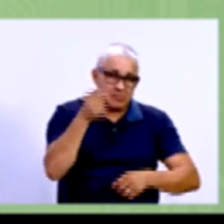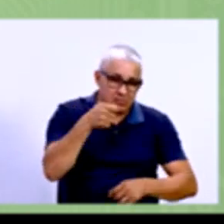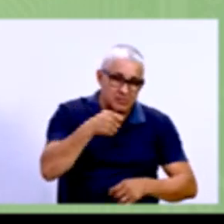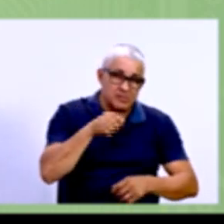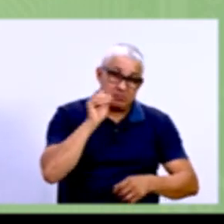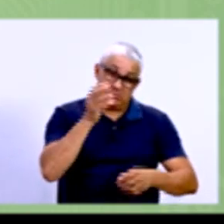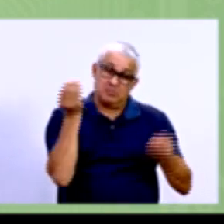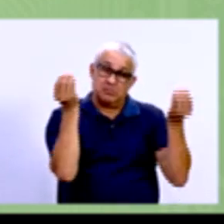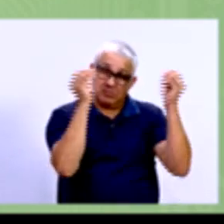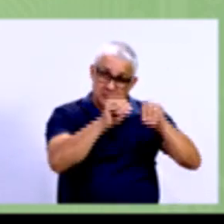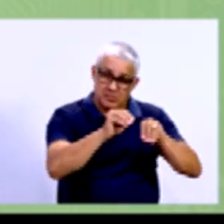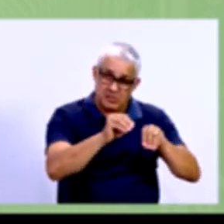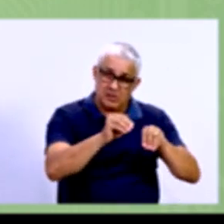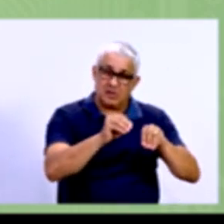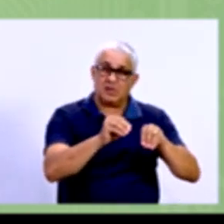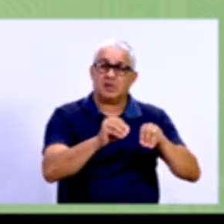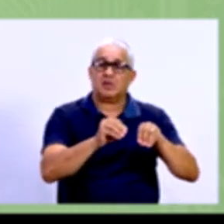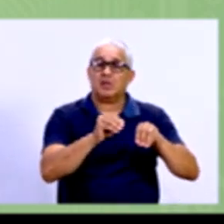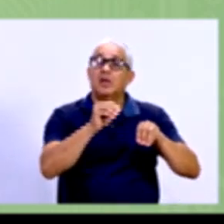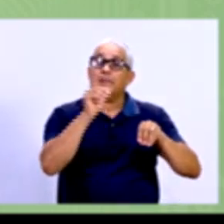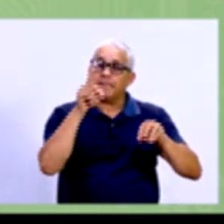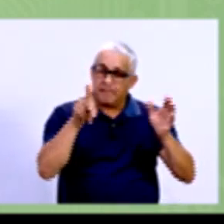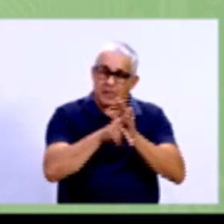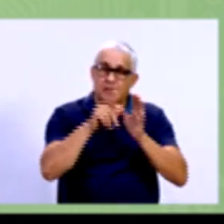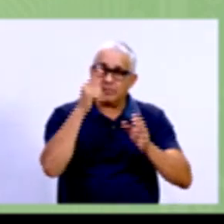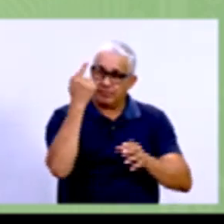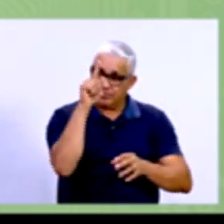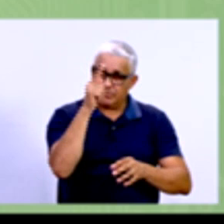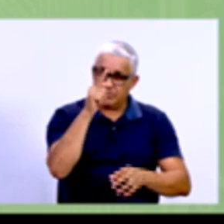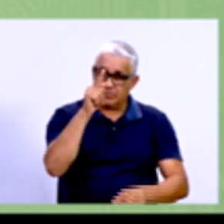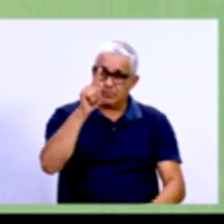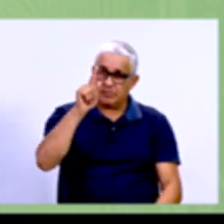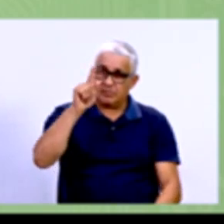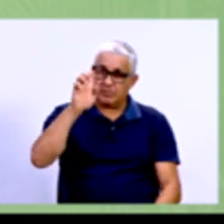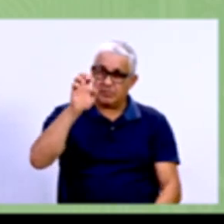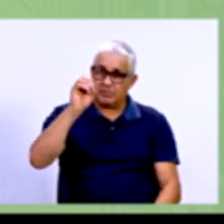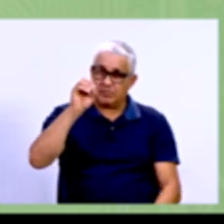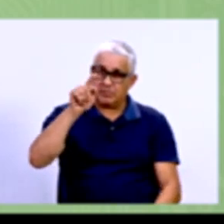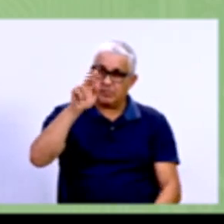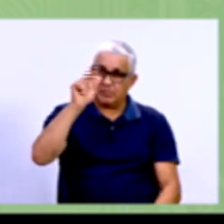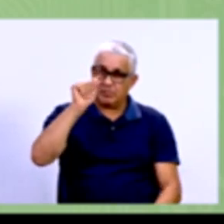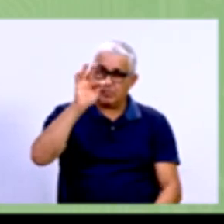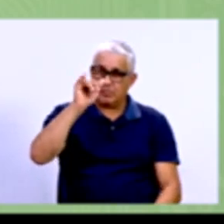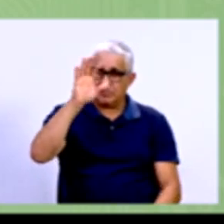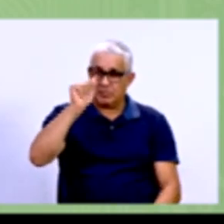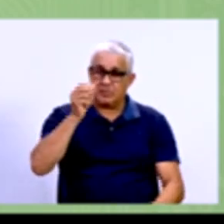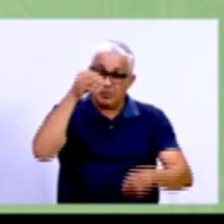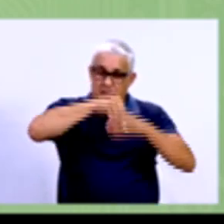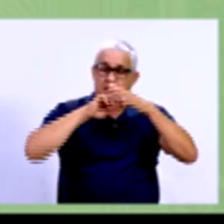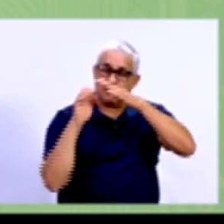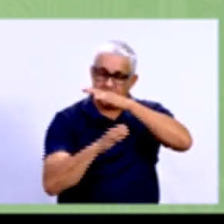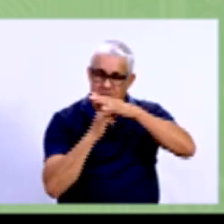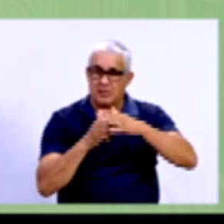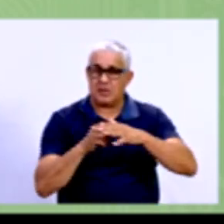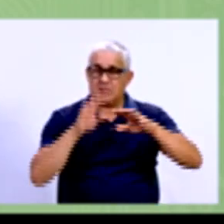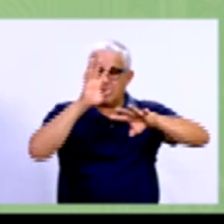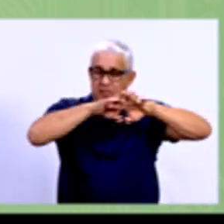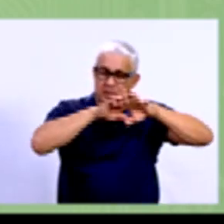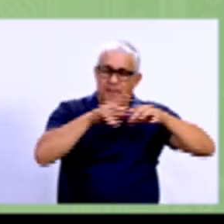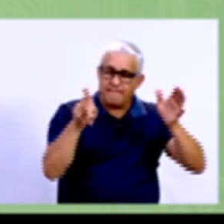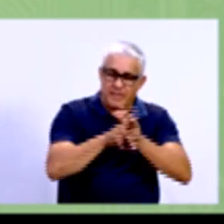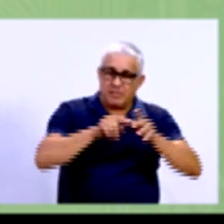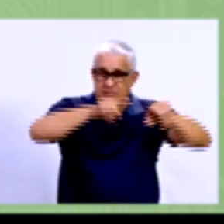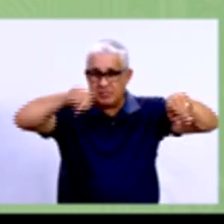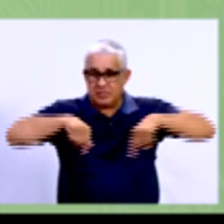fizer isso, já é uma série geográfica. E quando, por exemplo, assim, eu estou dentro da minha empresa e eu vou fazer uma tabela do setor do RH,